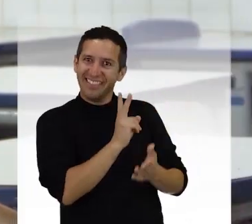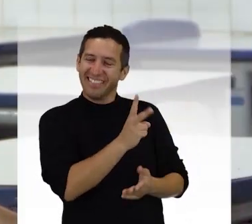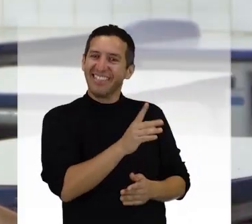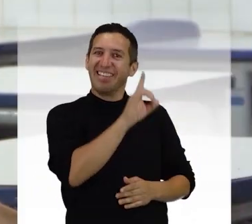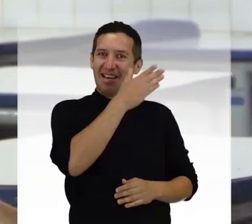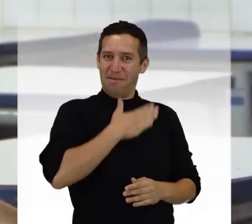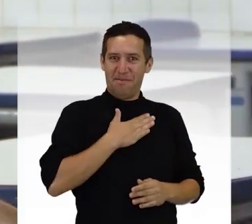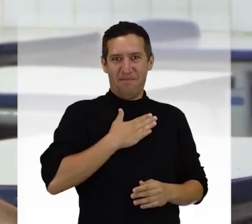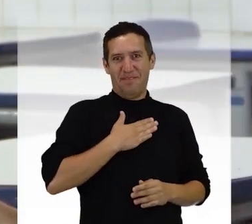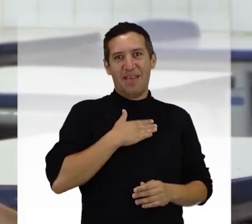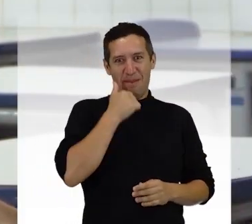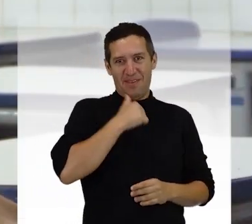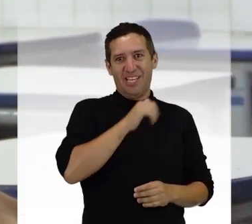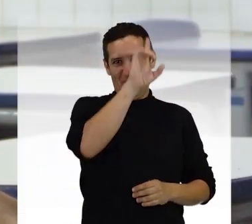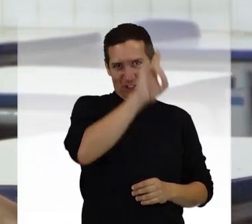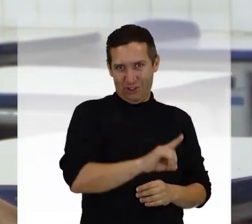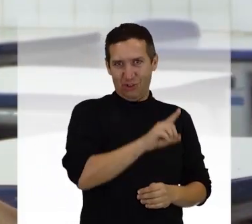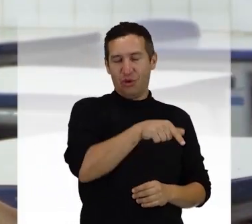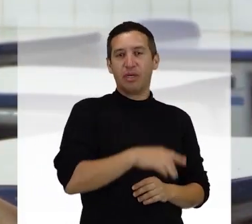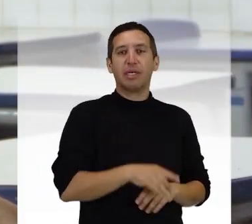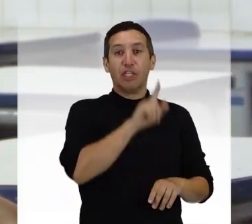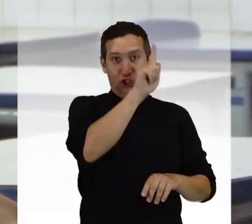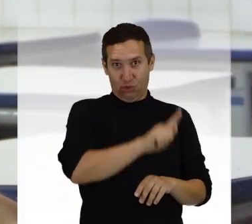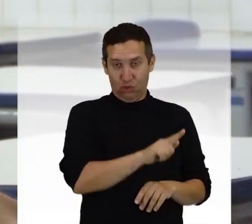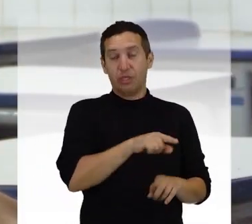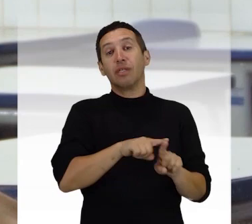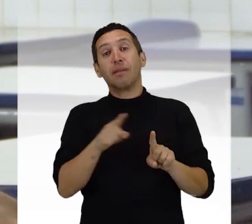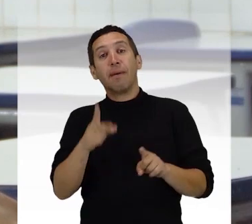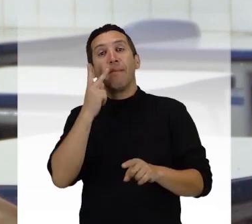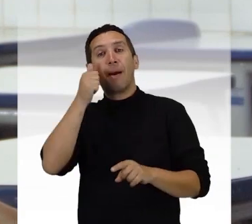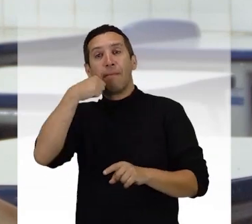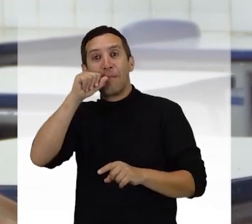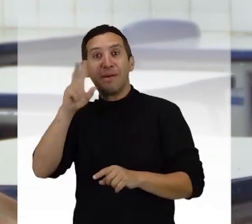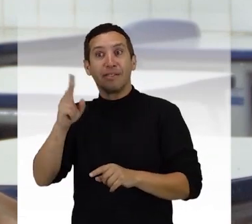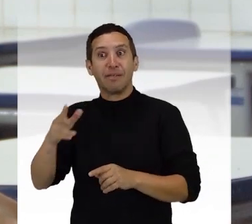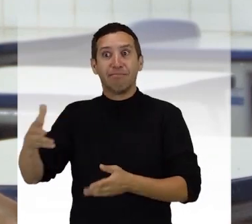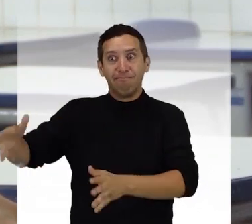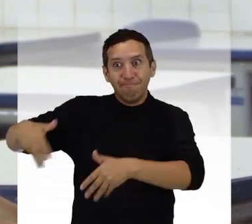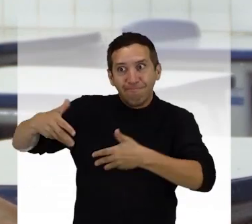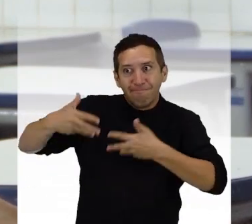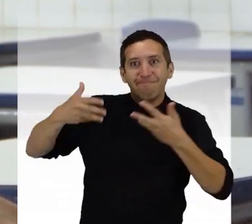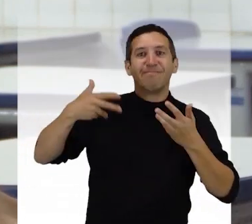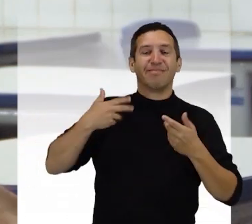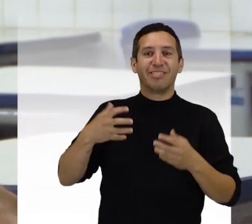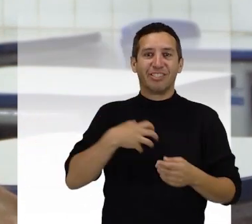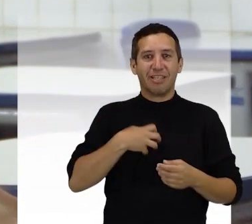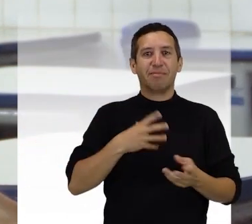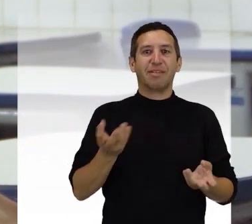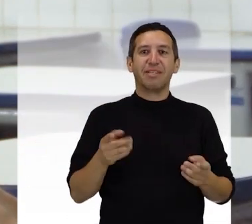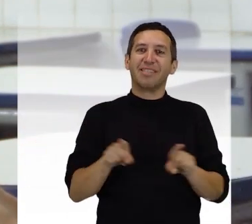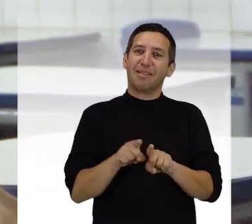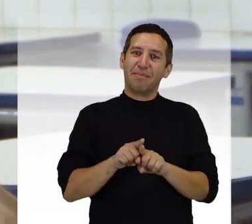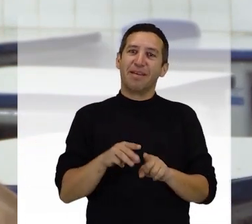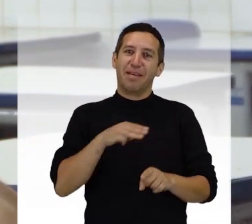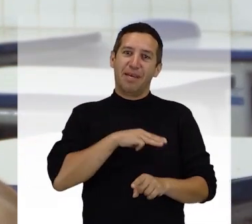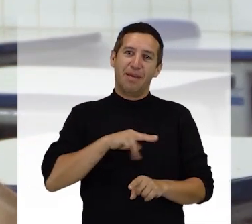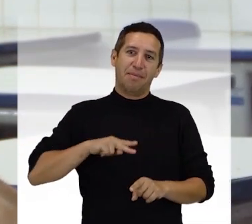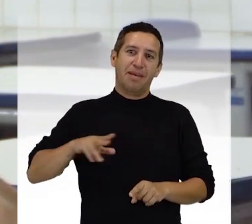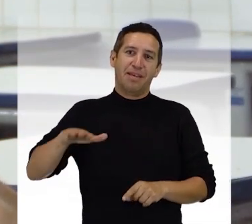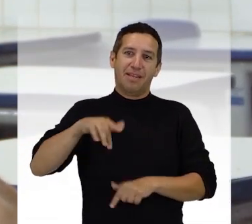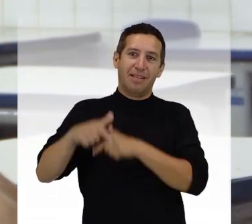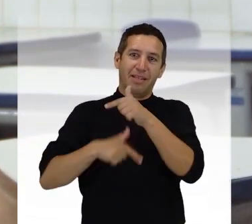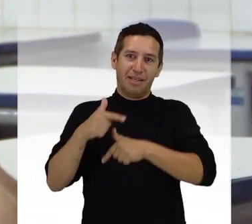escola também vem sempre me apoiando, agradecer também a minha diretora, a gestão da minha escola, a meus pais também pelo incentivo, que fica toda